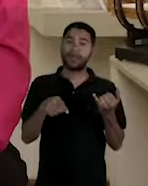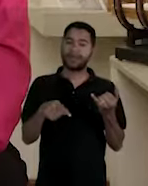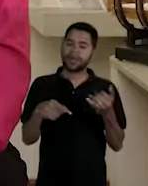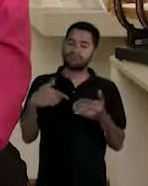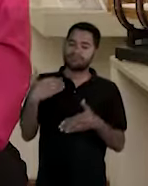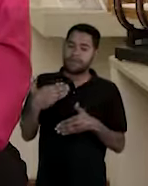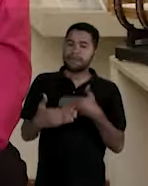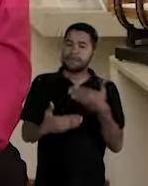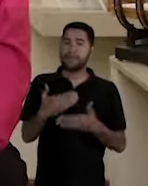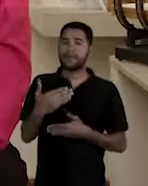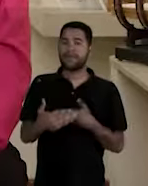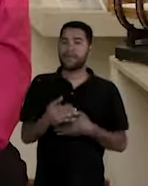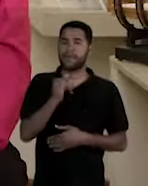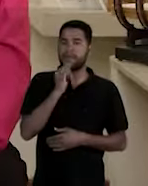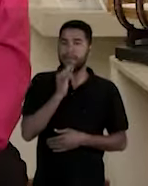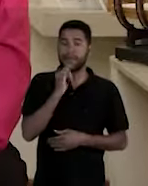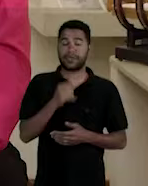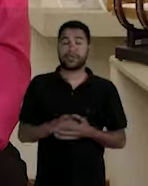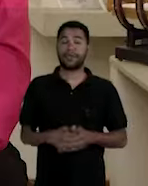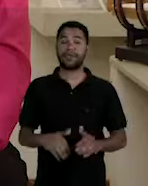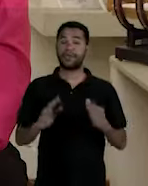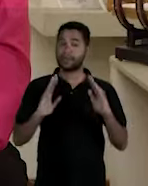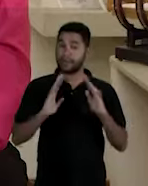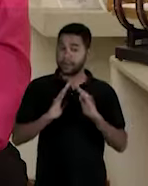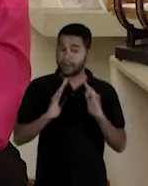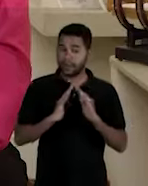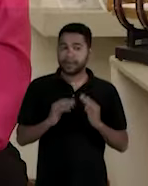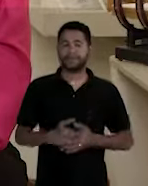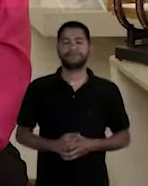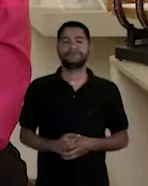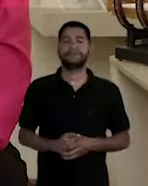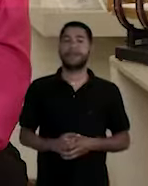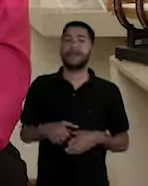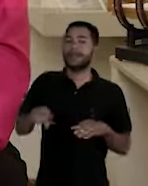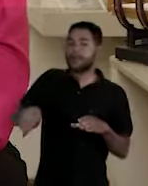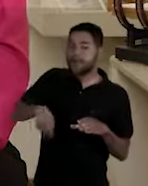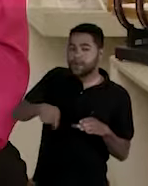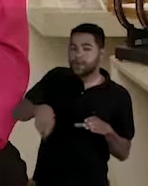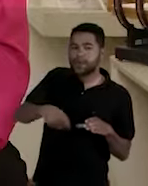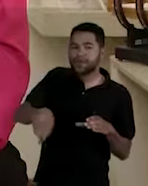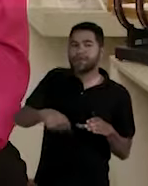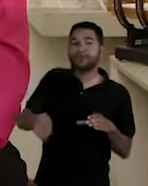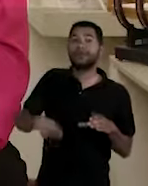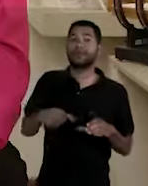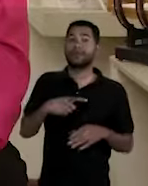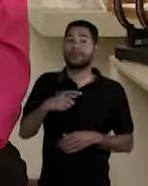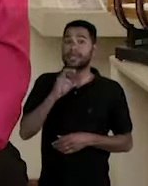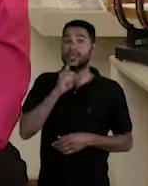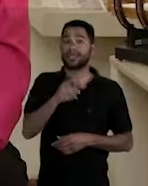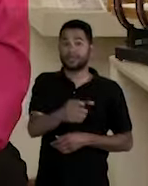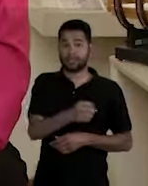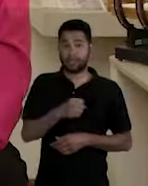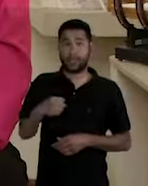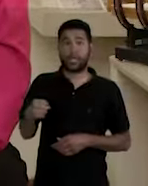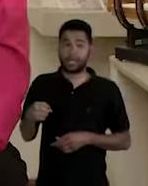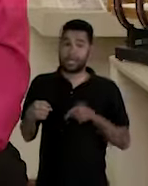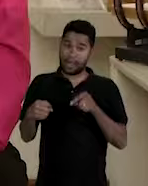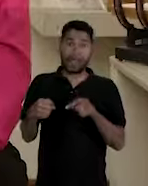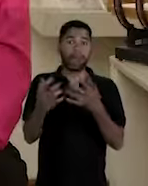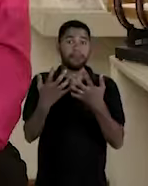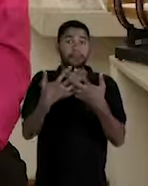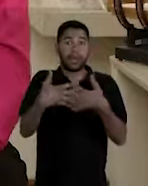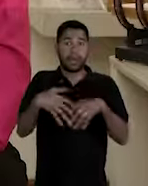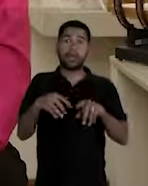trabalho útil. Então, por exemplo, na nossa casa, na cozinha, nós temos lá uma geladeira, é uma máquina térmica,